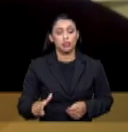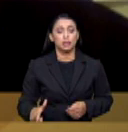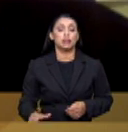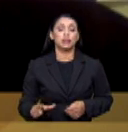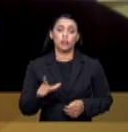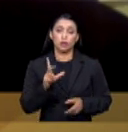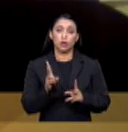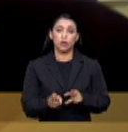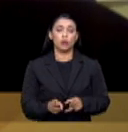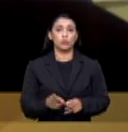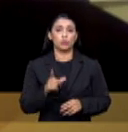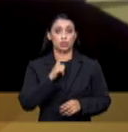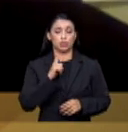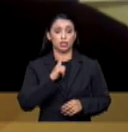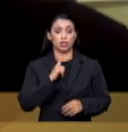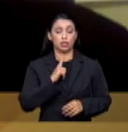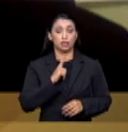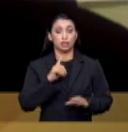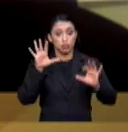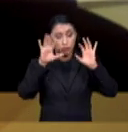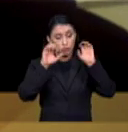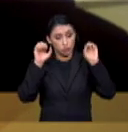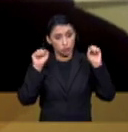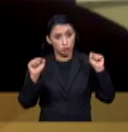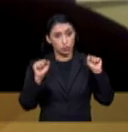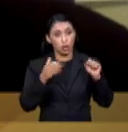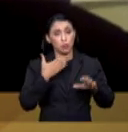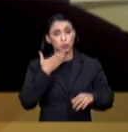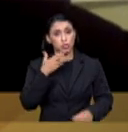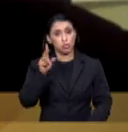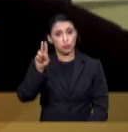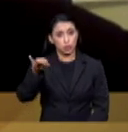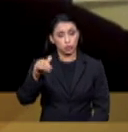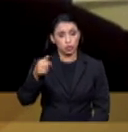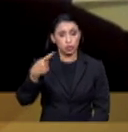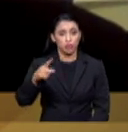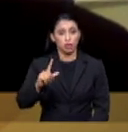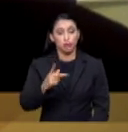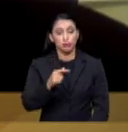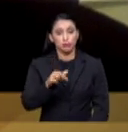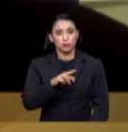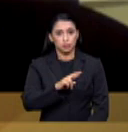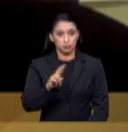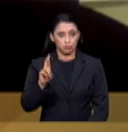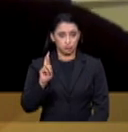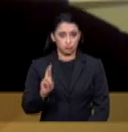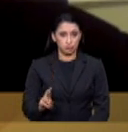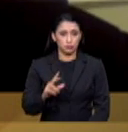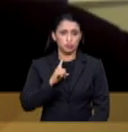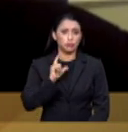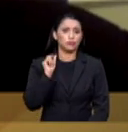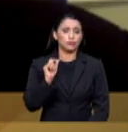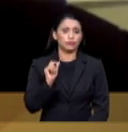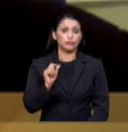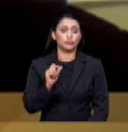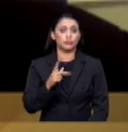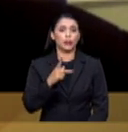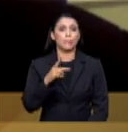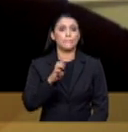1 deste tribunal, cujo pedido foi apresentado pela União, a Procuradoria-Geral da Fazenda Nacional, na PET